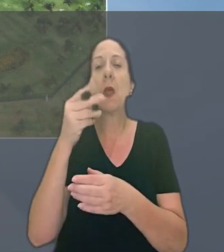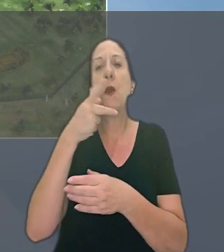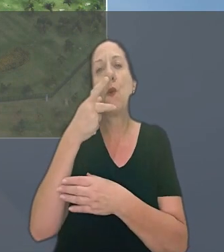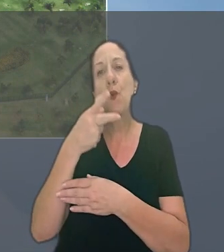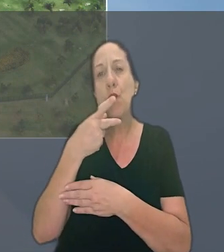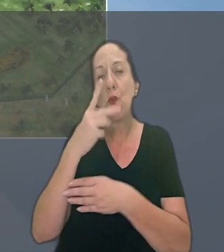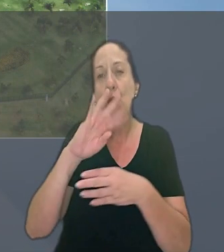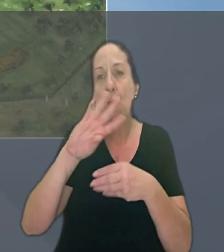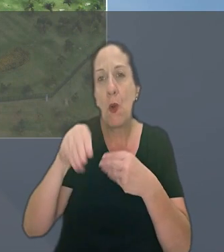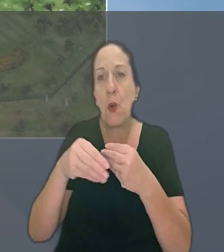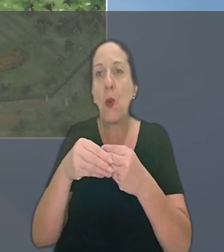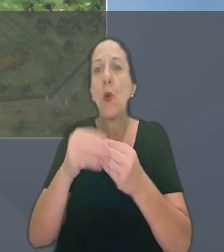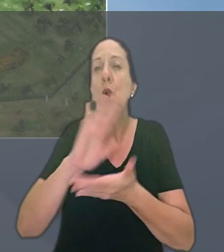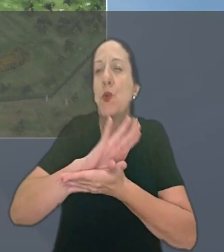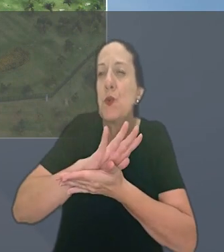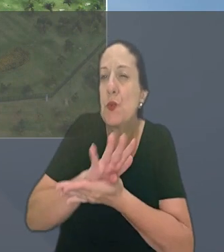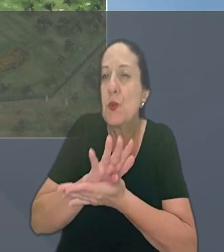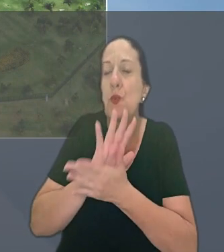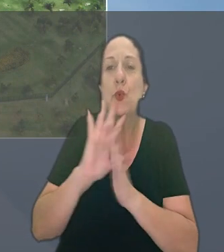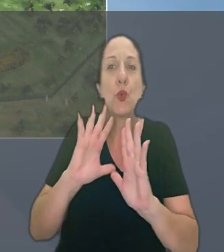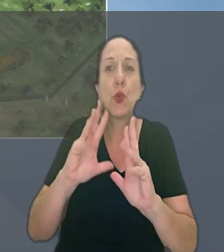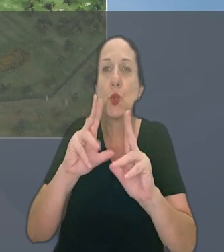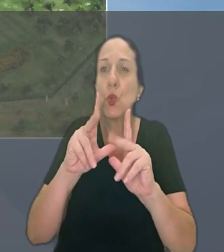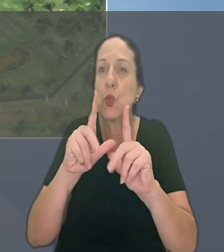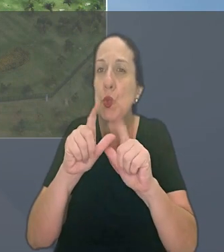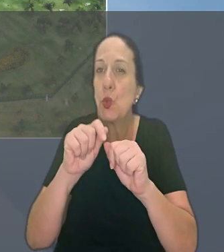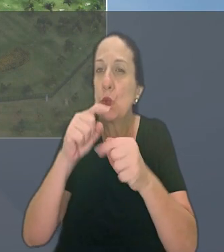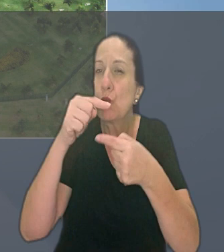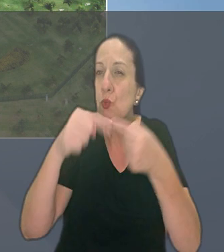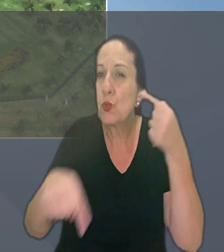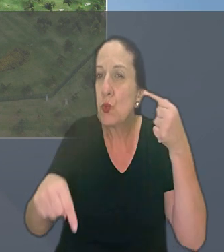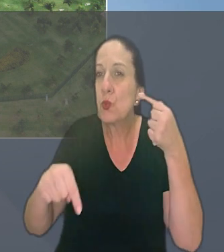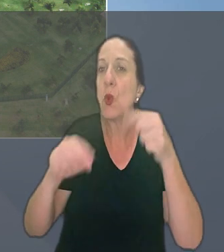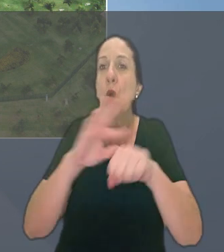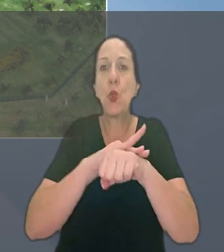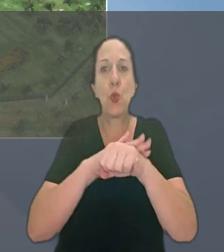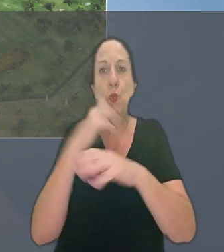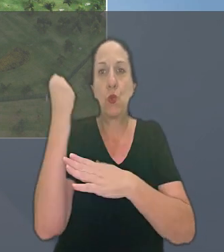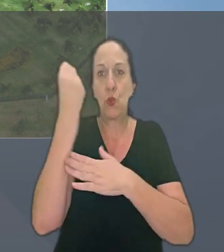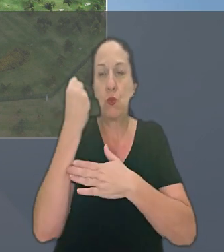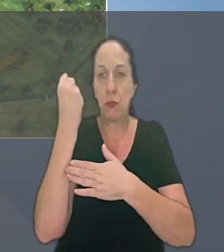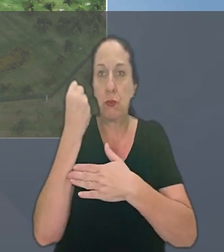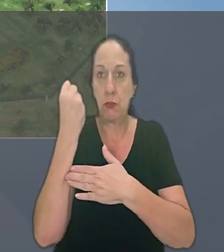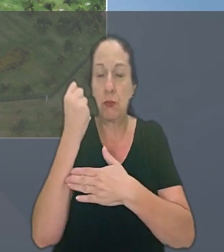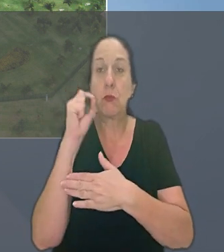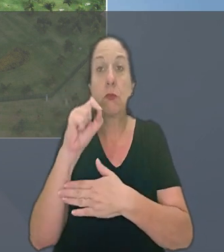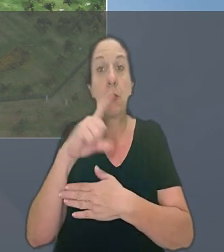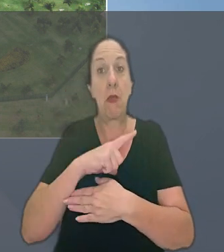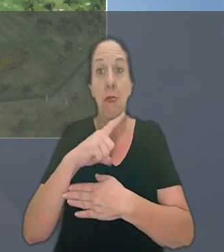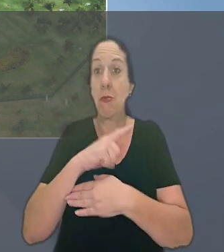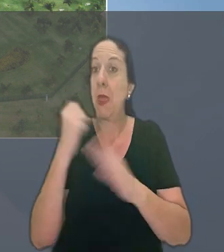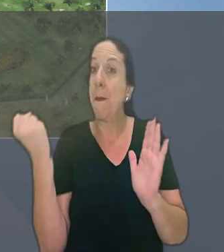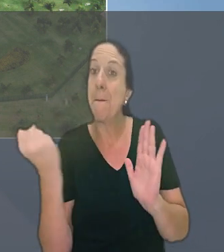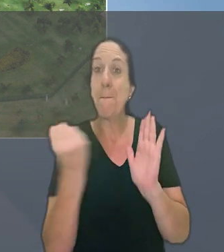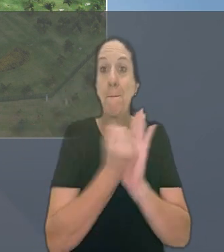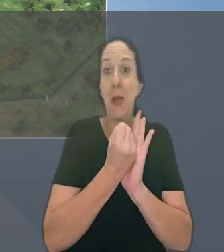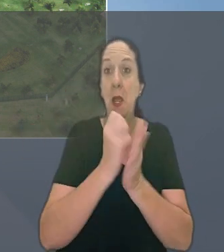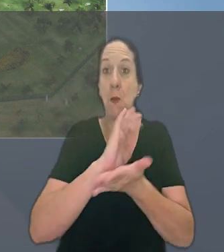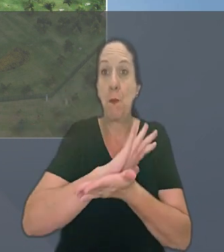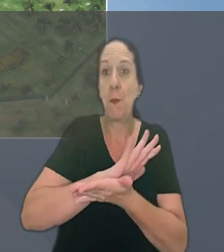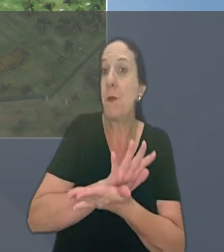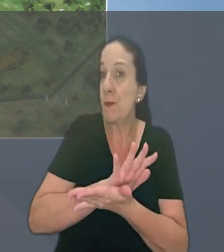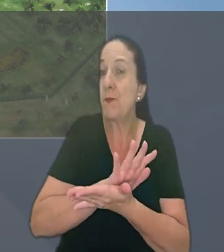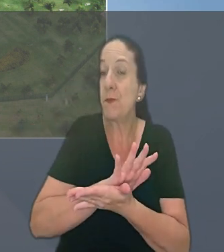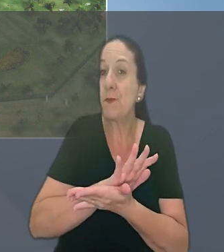com o dispositivo, presume-se discriminatória a despedida de empregado com doença grave que suscite estigma